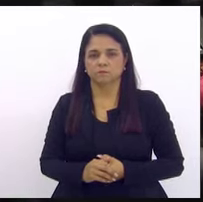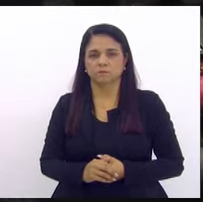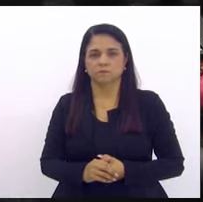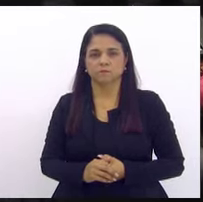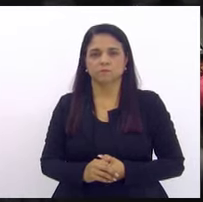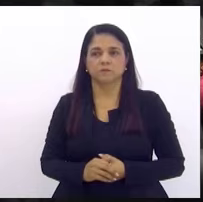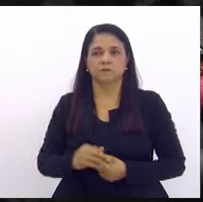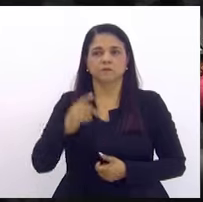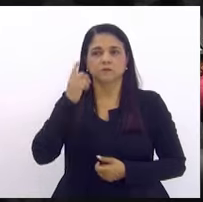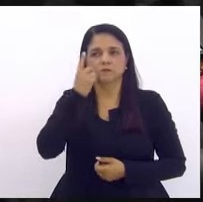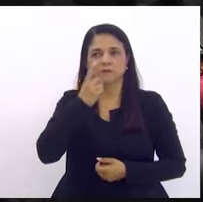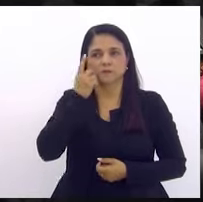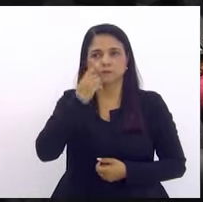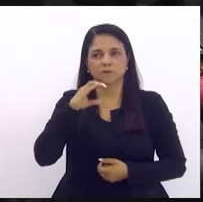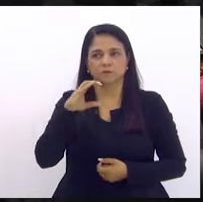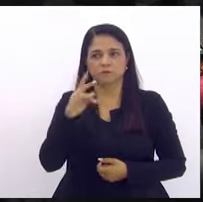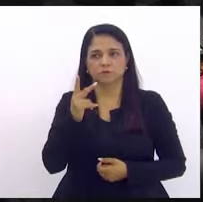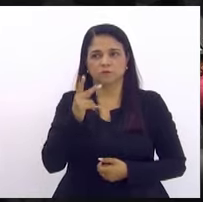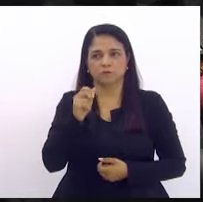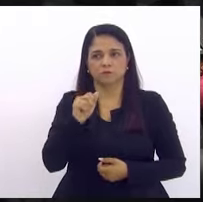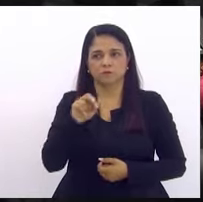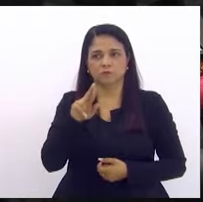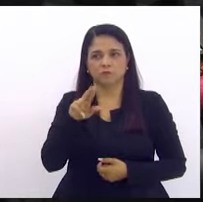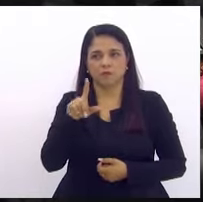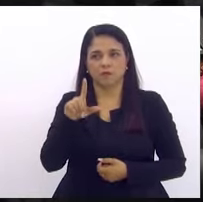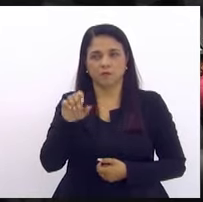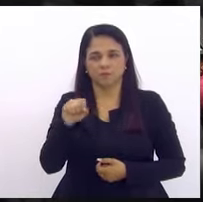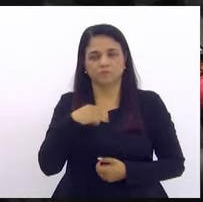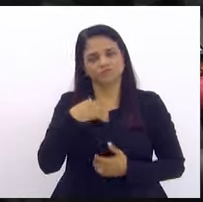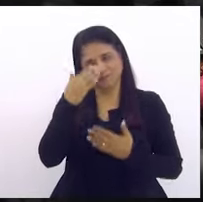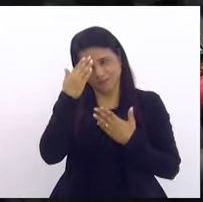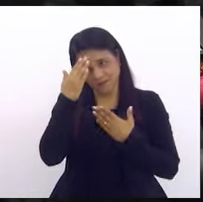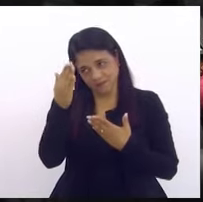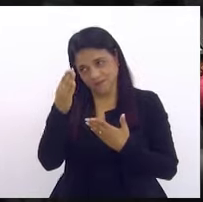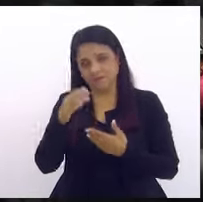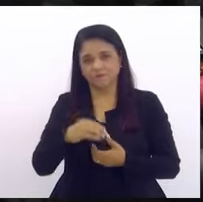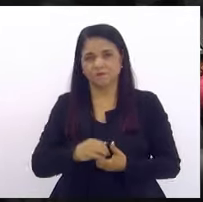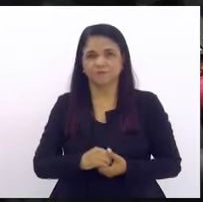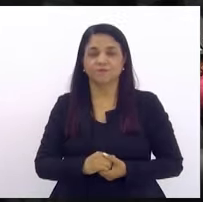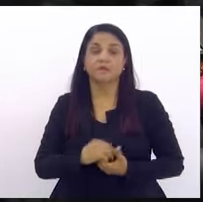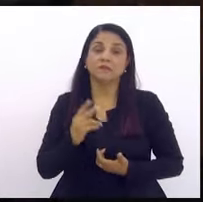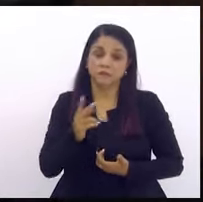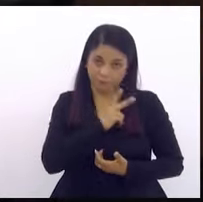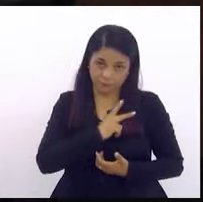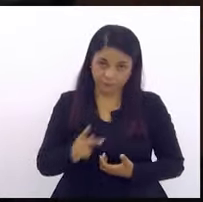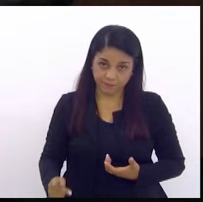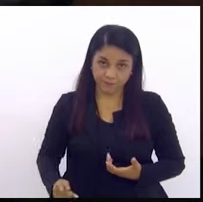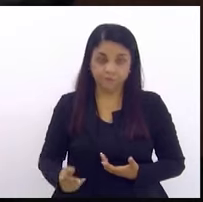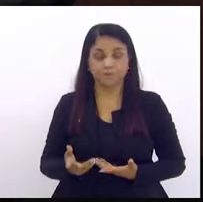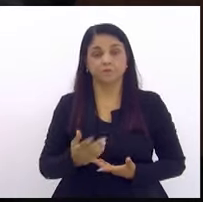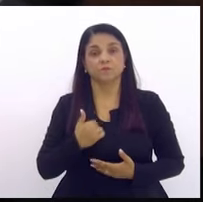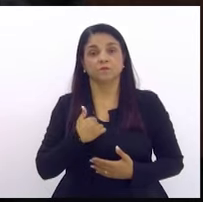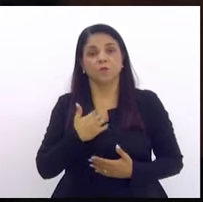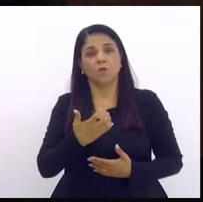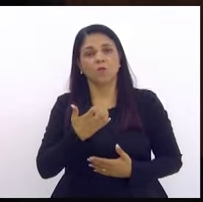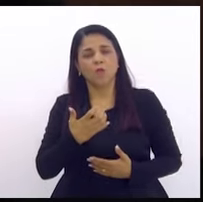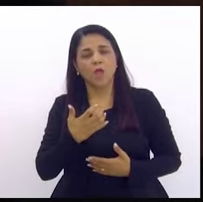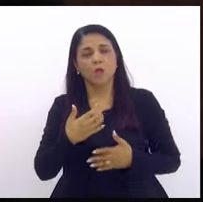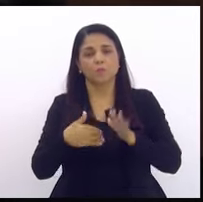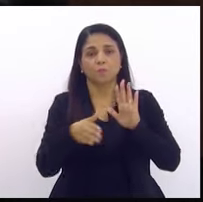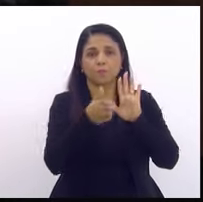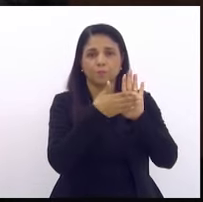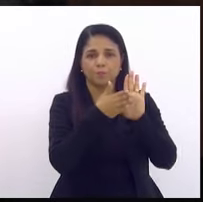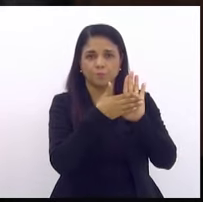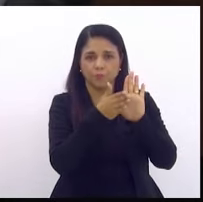deputado Charles, eu agradeço a Vossa Excelência. Senhor presidente, eu queria propor